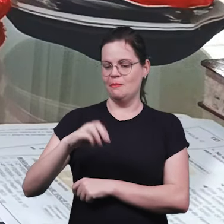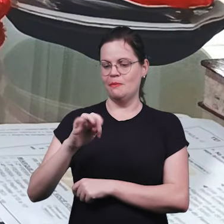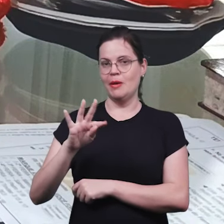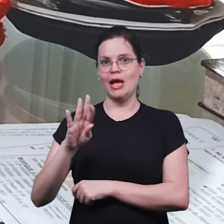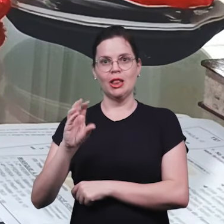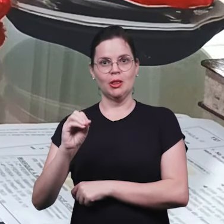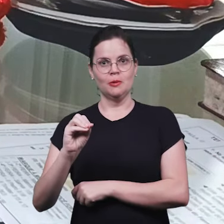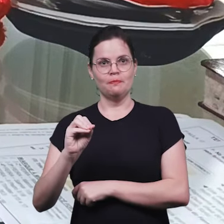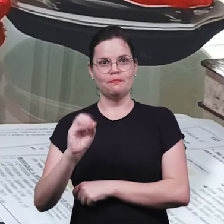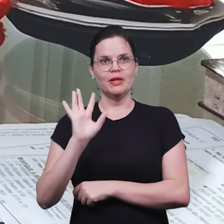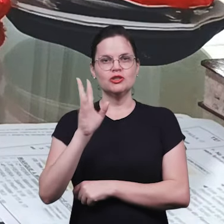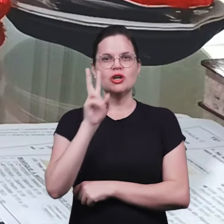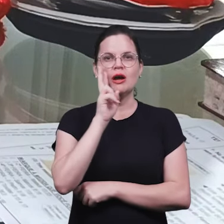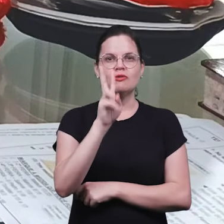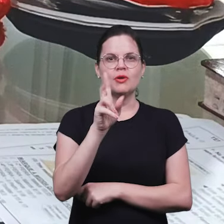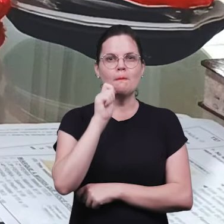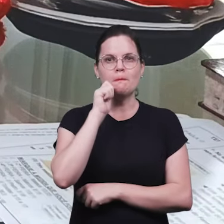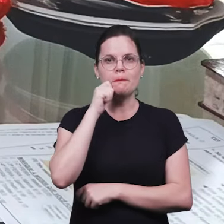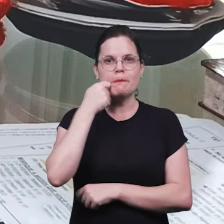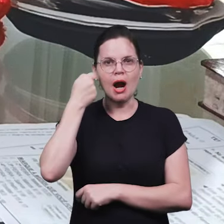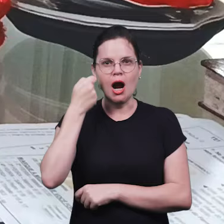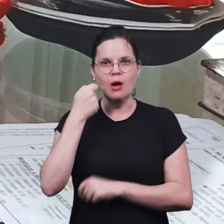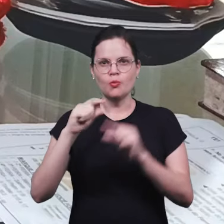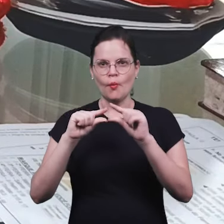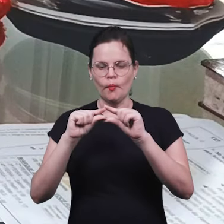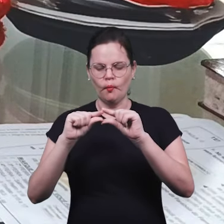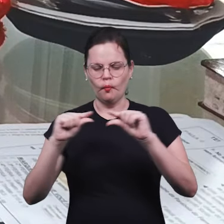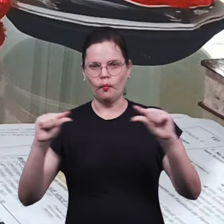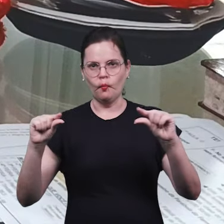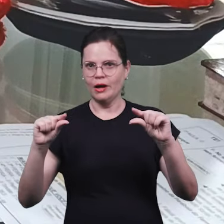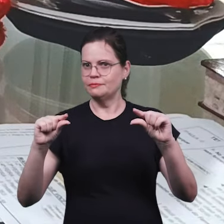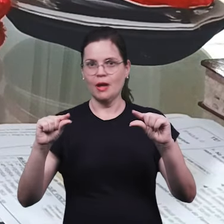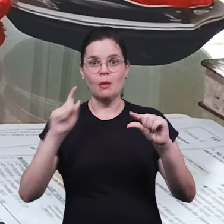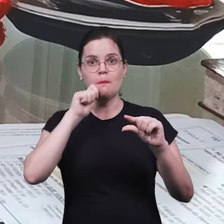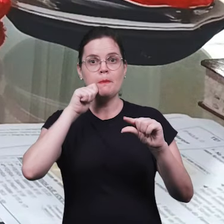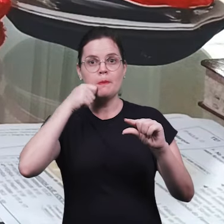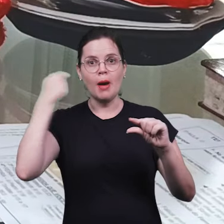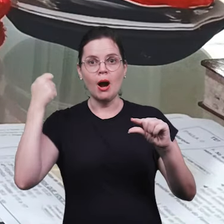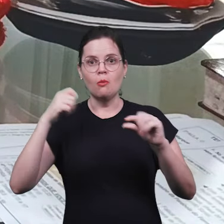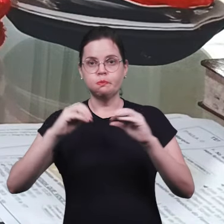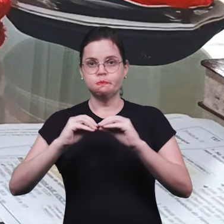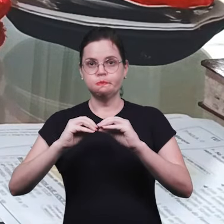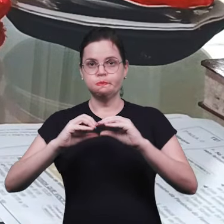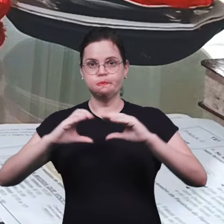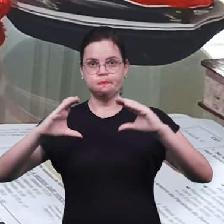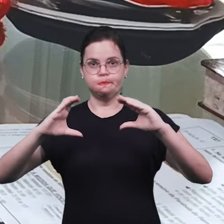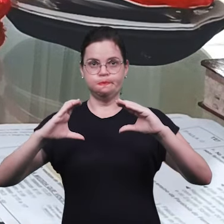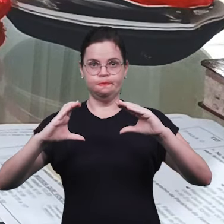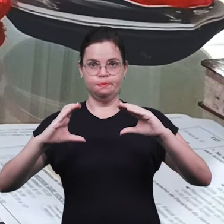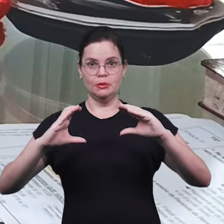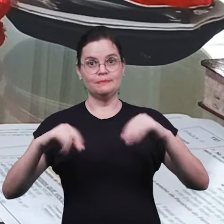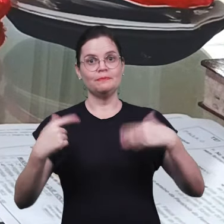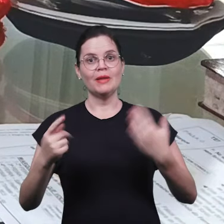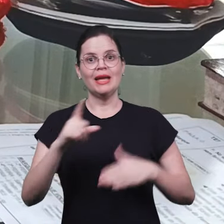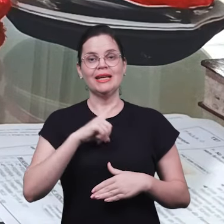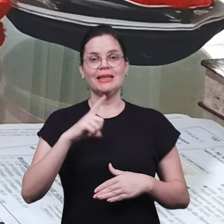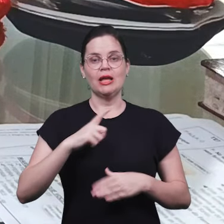daquele pão que usou as 3 medidas de farinha, só que acrescentou o